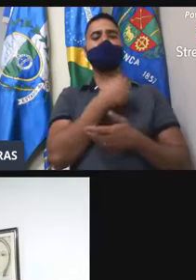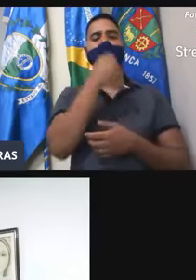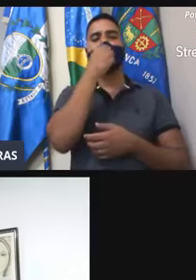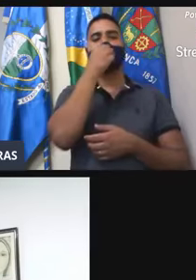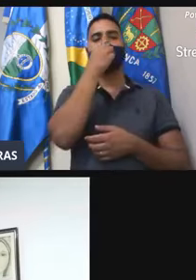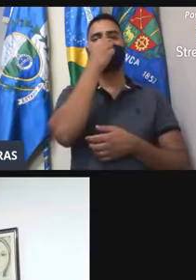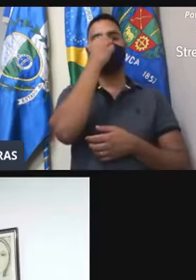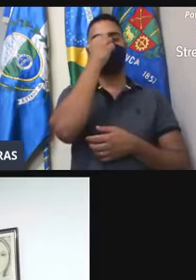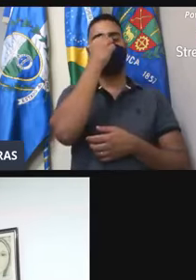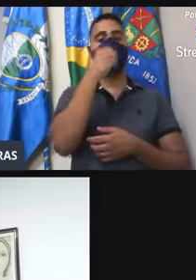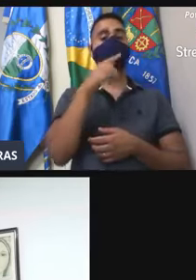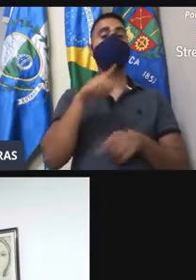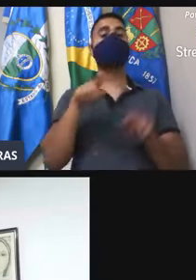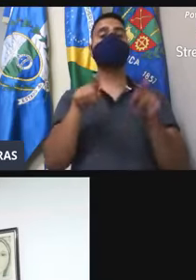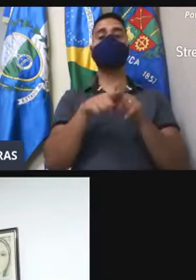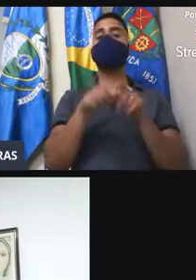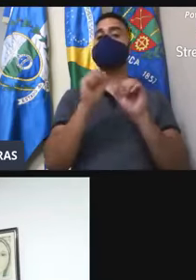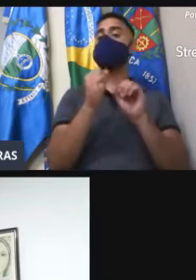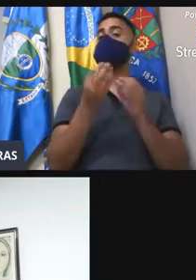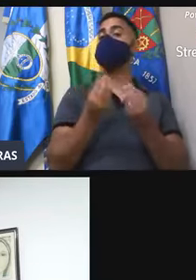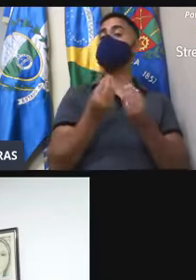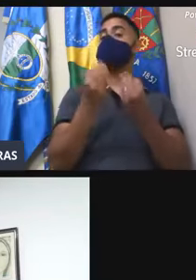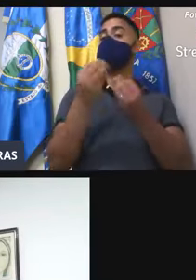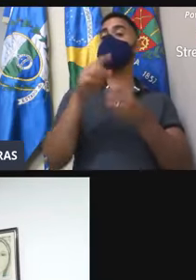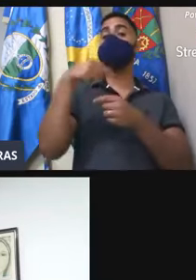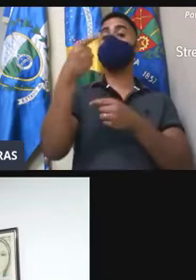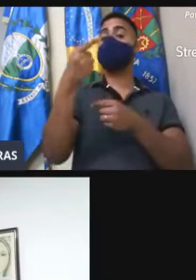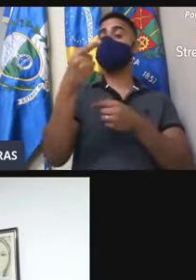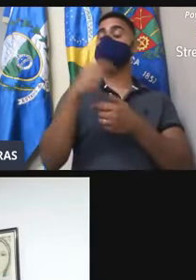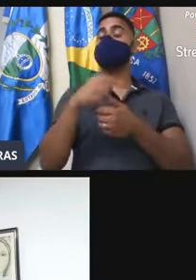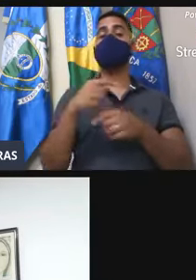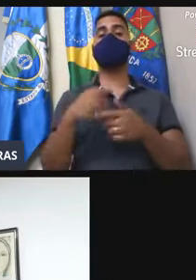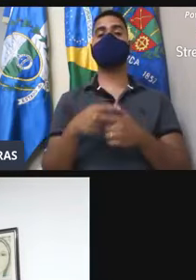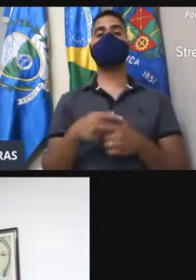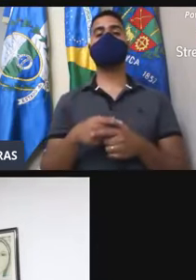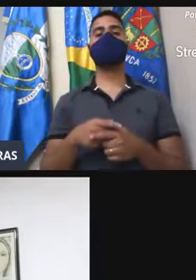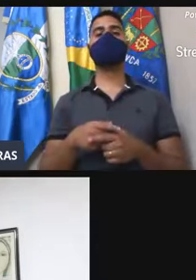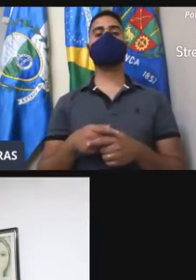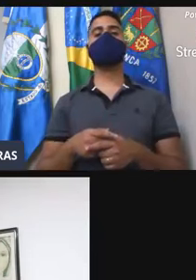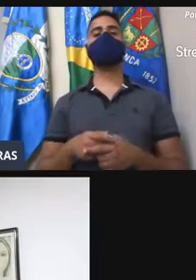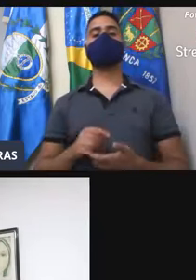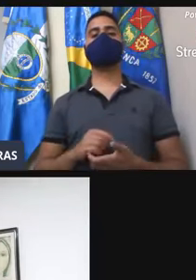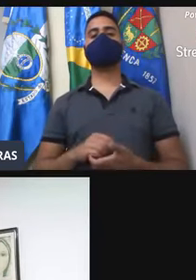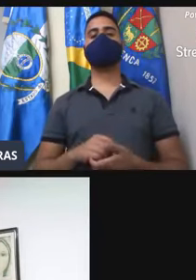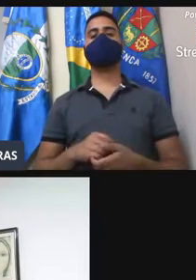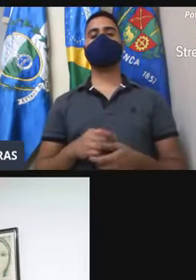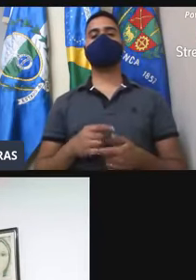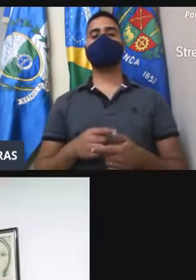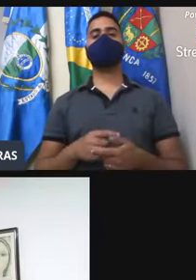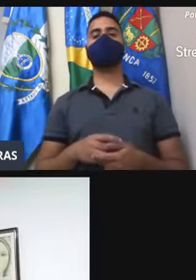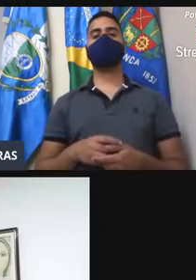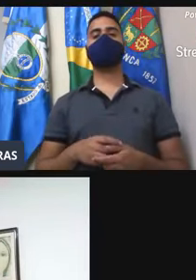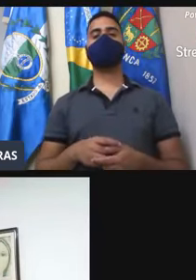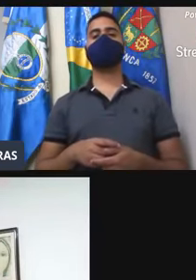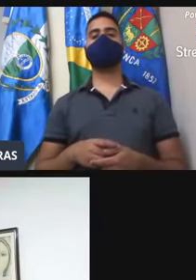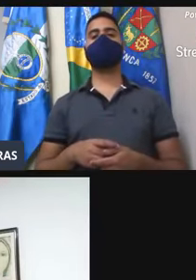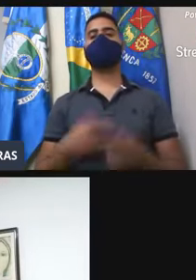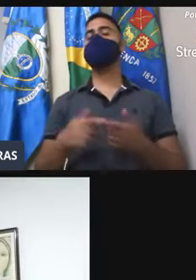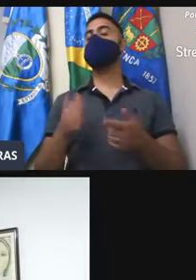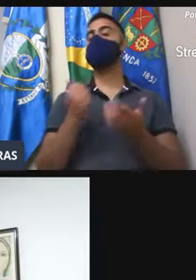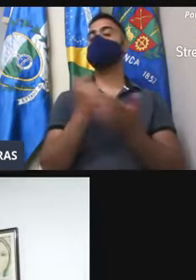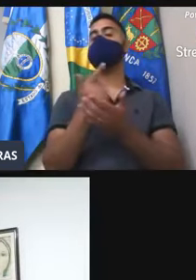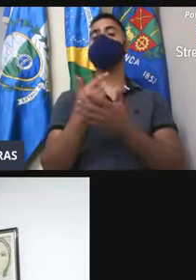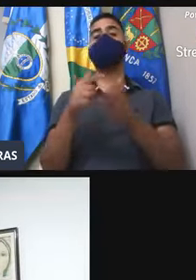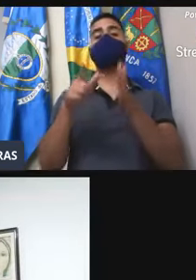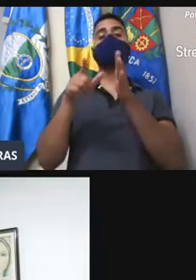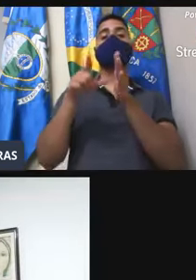eu posso também estar encaminhando documentado, tá? Porque foi realmente uma aquisição feita anterior à